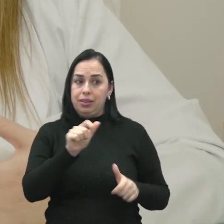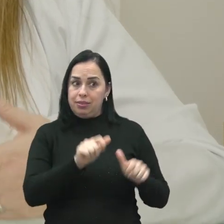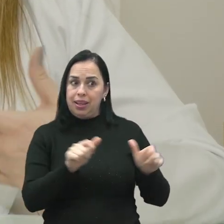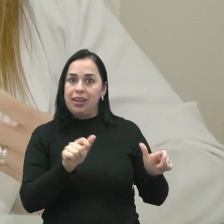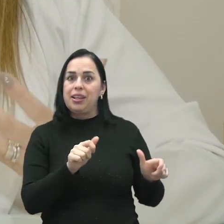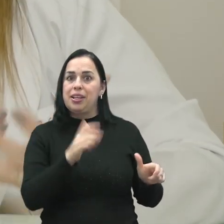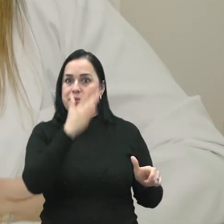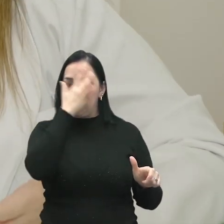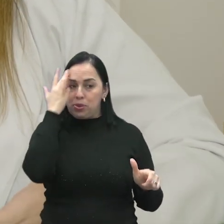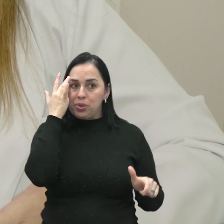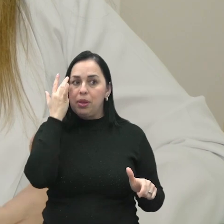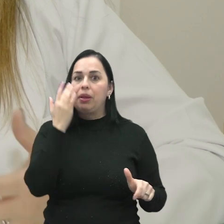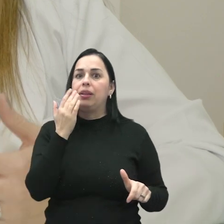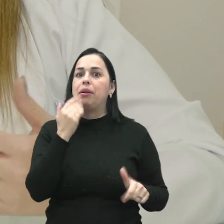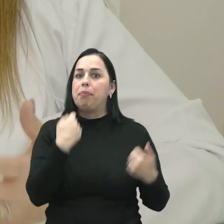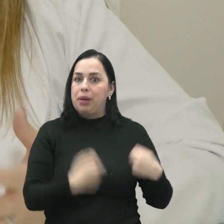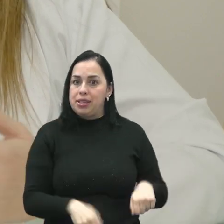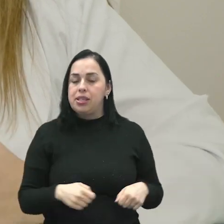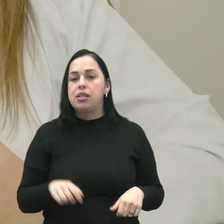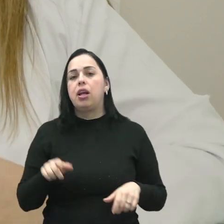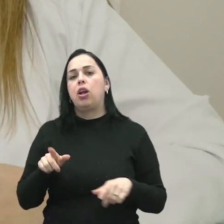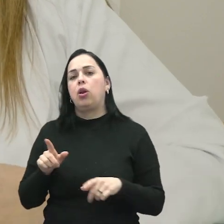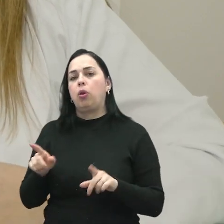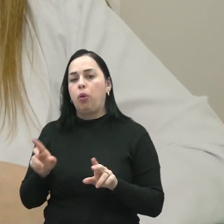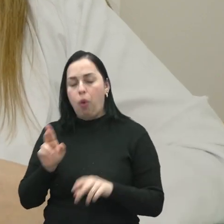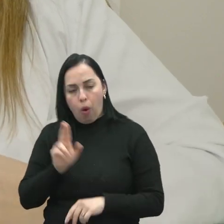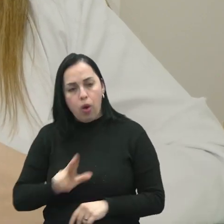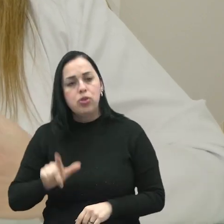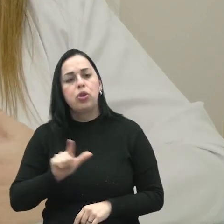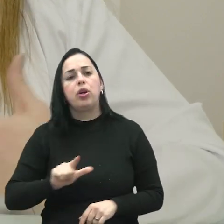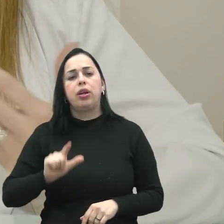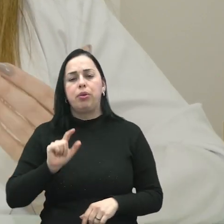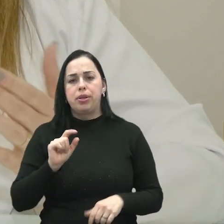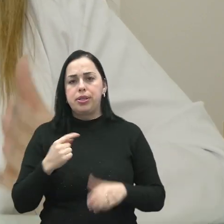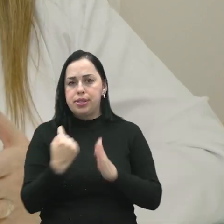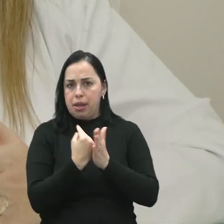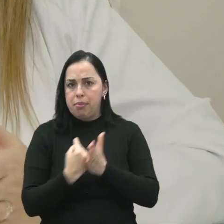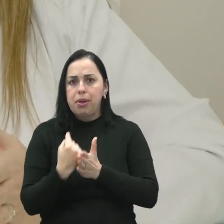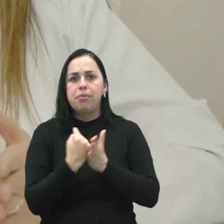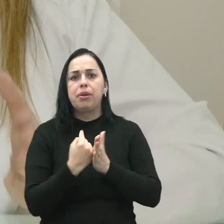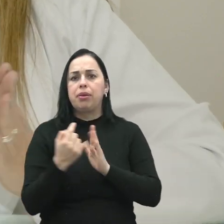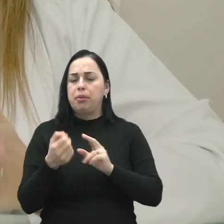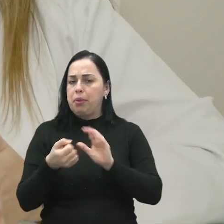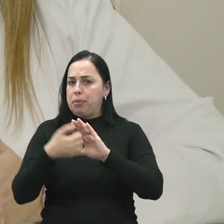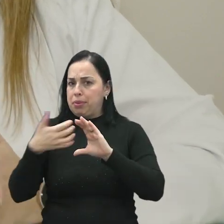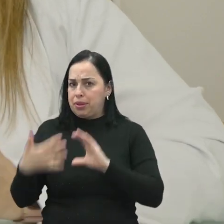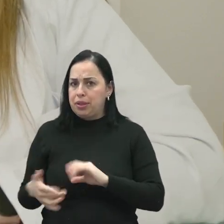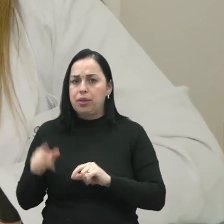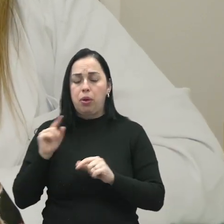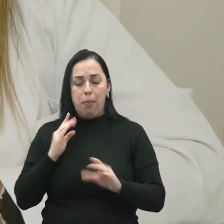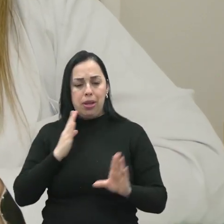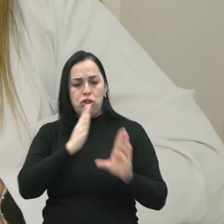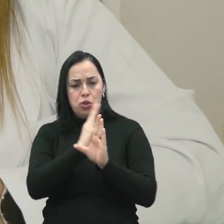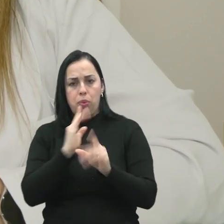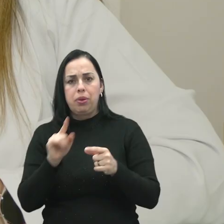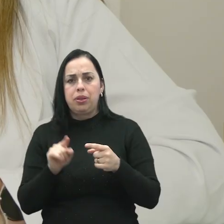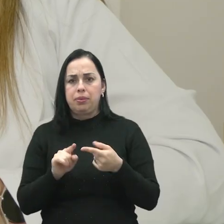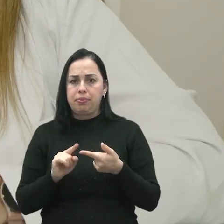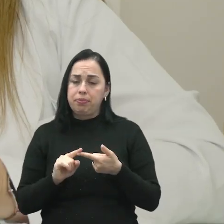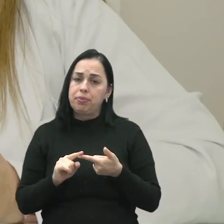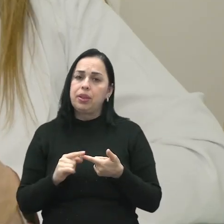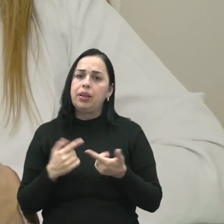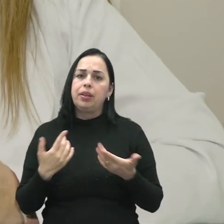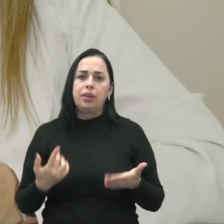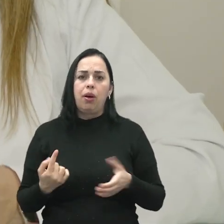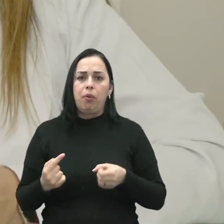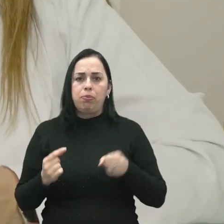muito maior às vezes do que a capacidade, mas sim, é um exame que é feito e também com a mesma característica, tanto diagnóstico como terapêutico. Então,